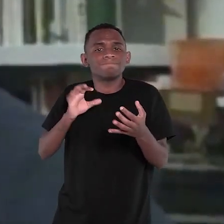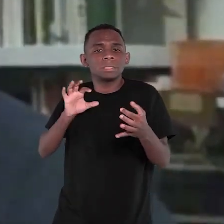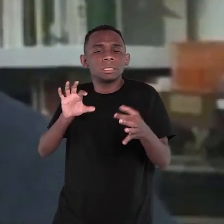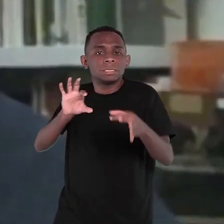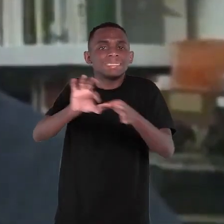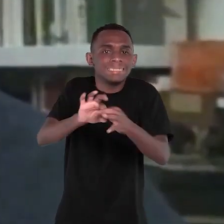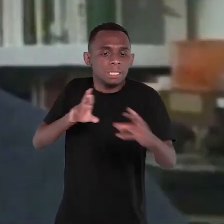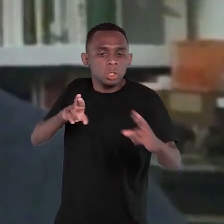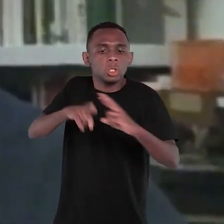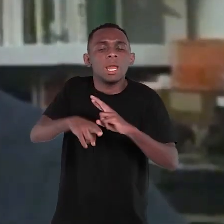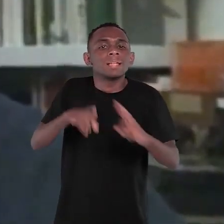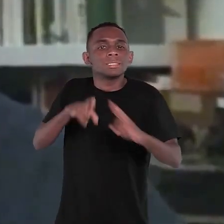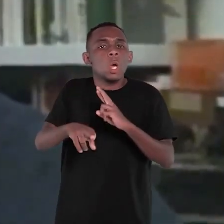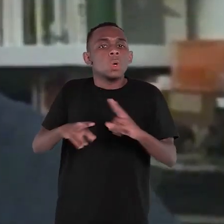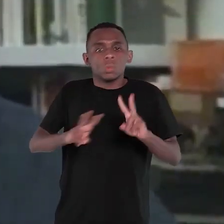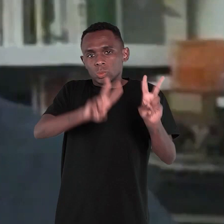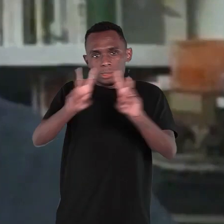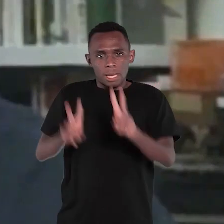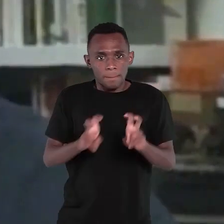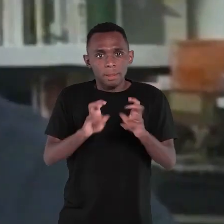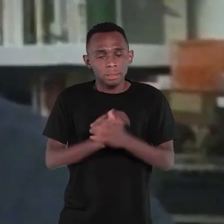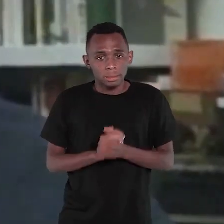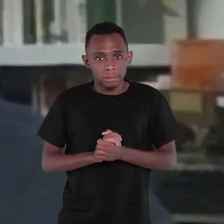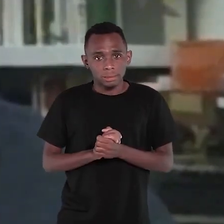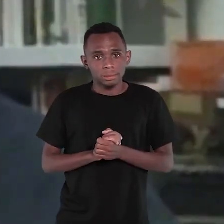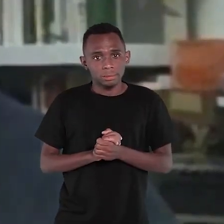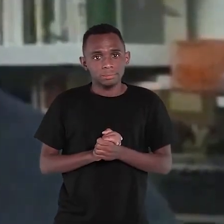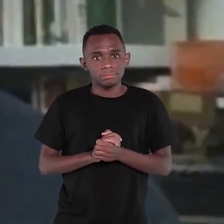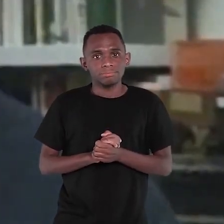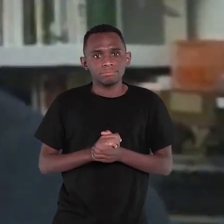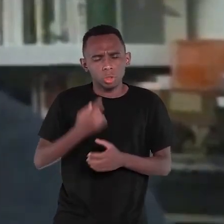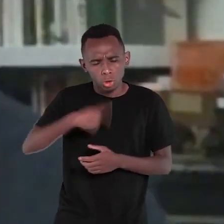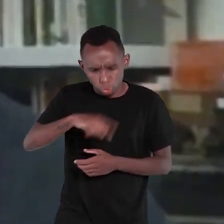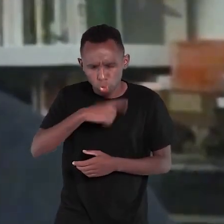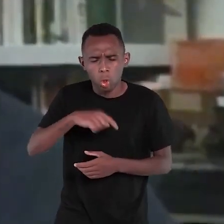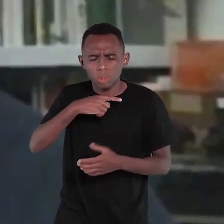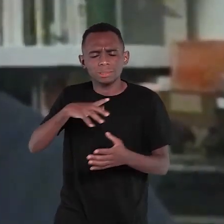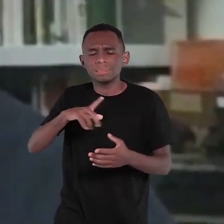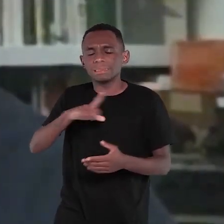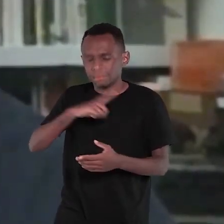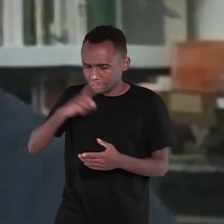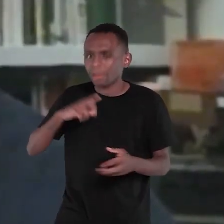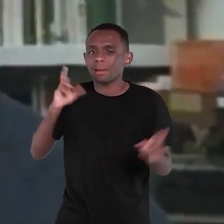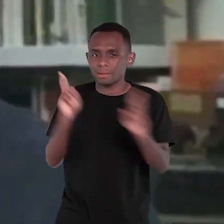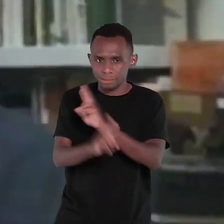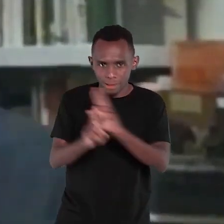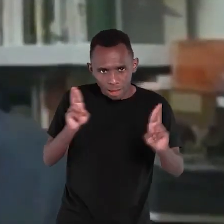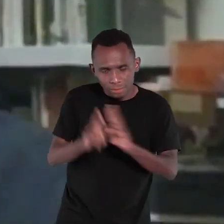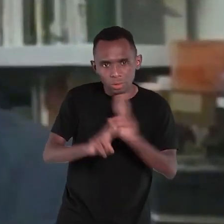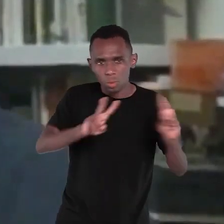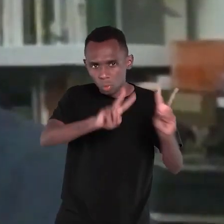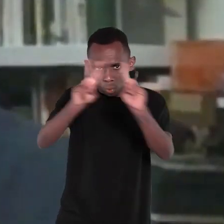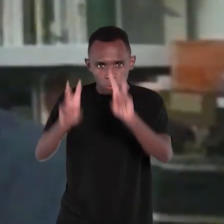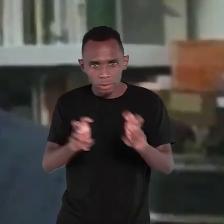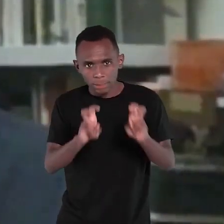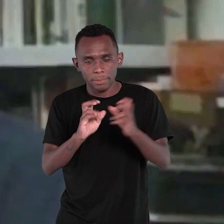muito identificadas com o tema. A gente é realmente muito identificado com essa questão,